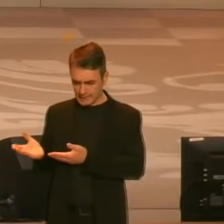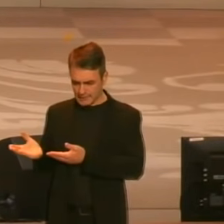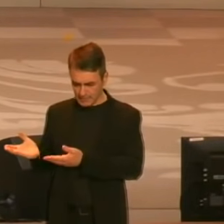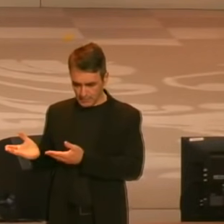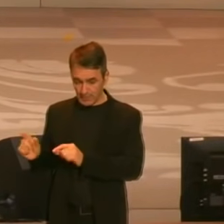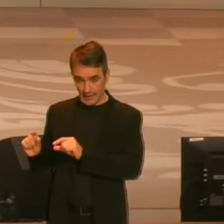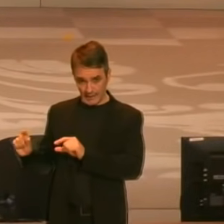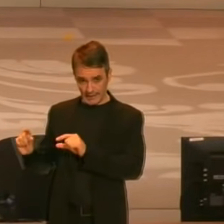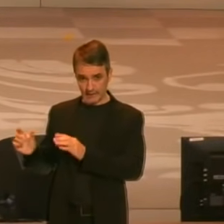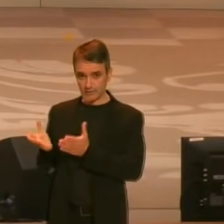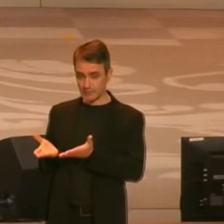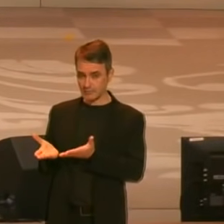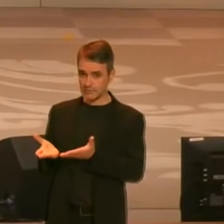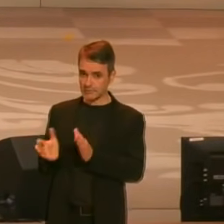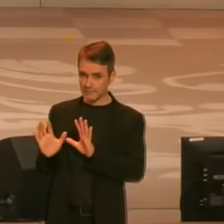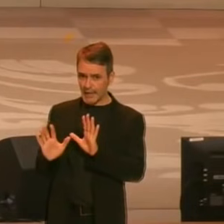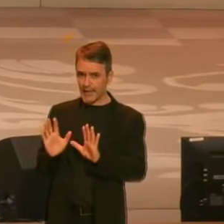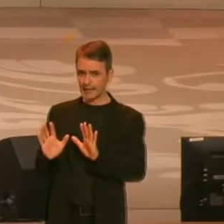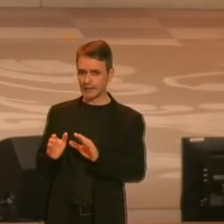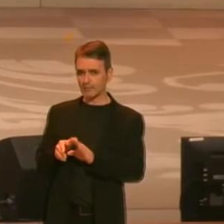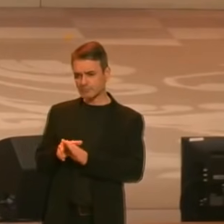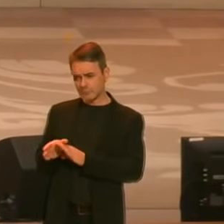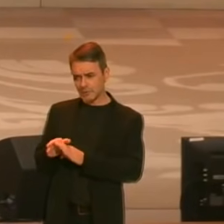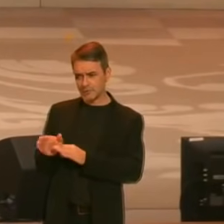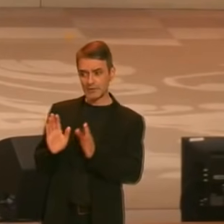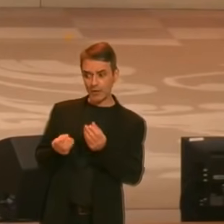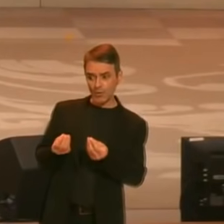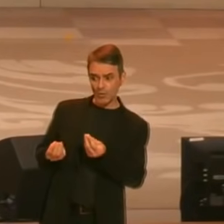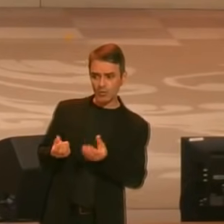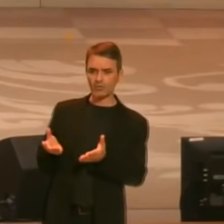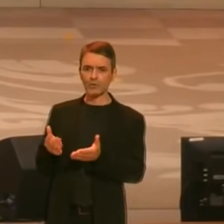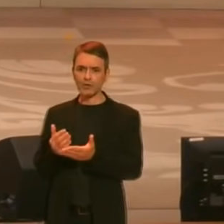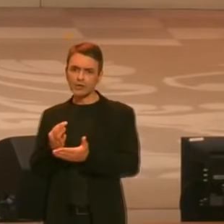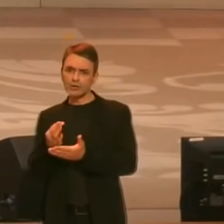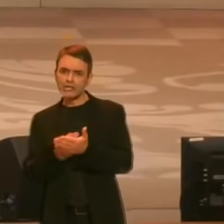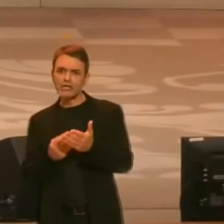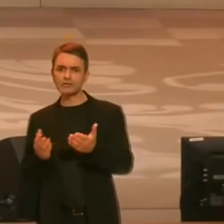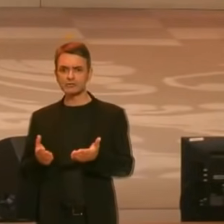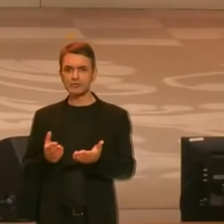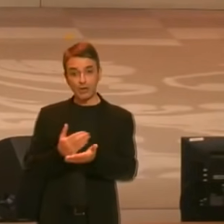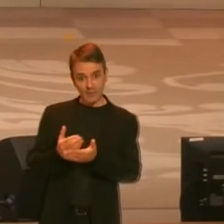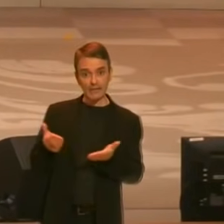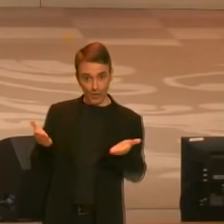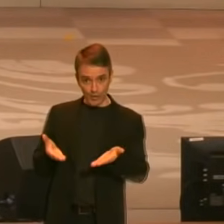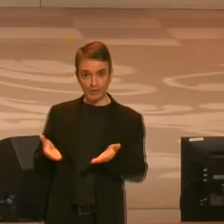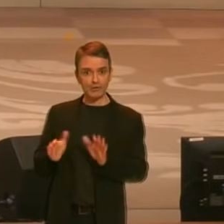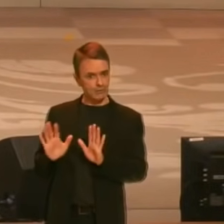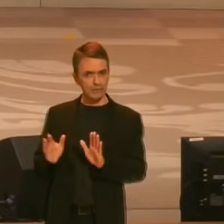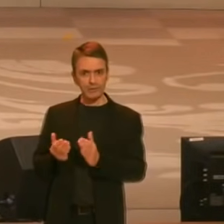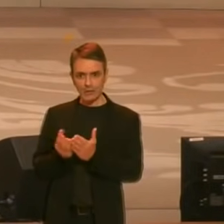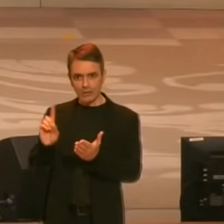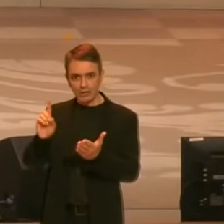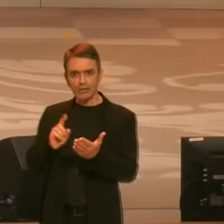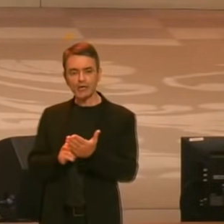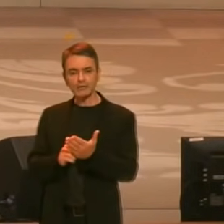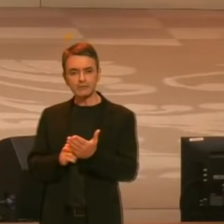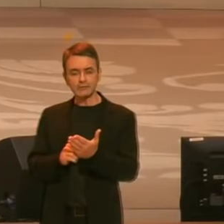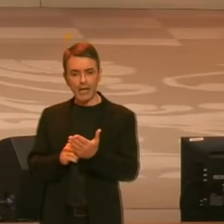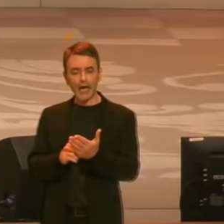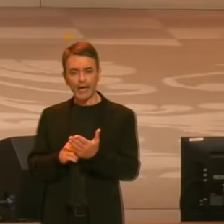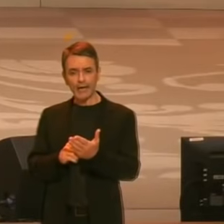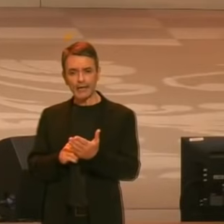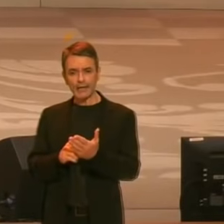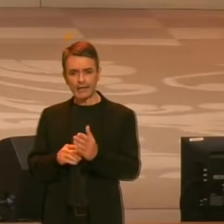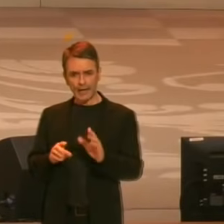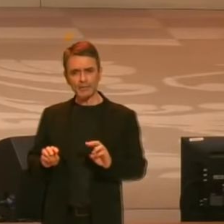qual o texto que você vai ler. Se você quiser começar hoje à noite já, então você abre o Evangelho de Marcos, e